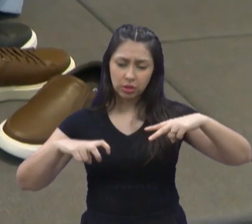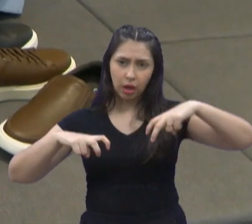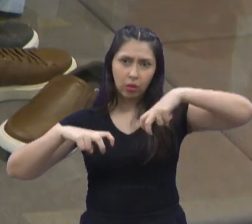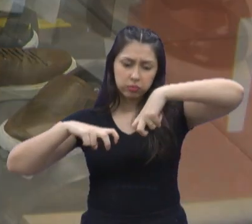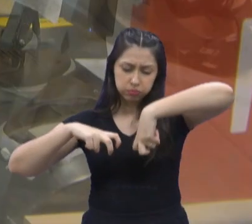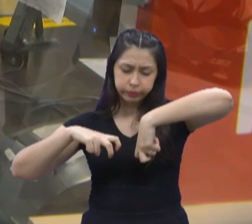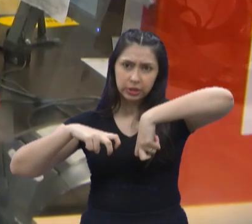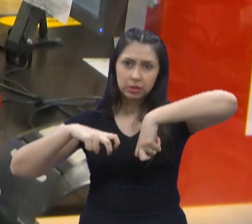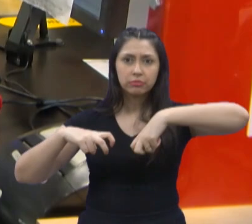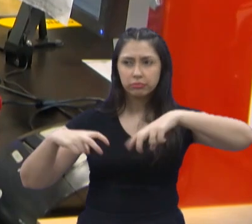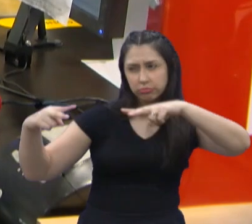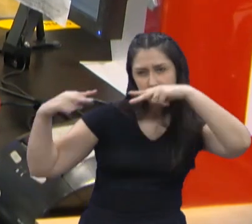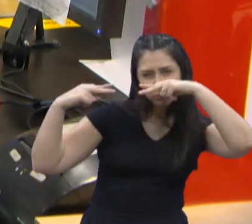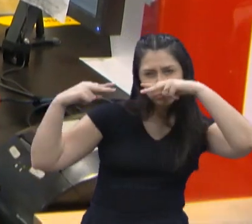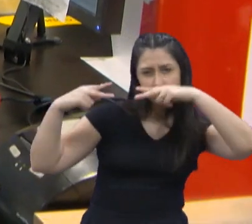olhos.